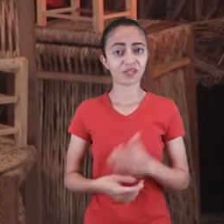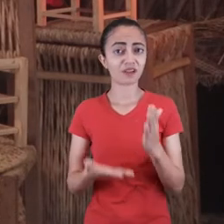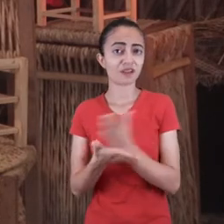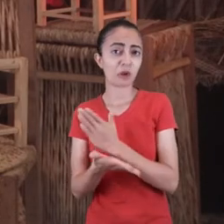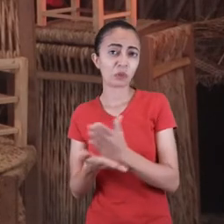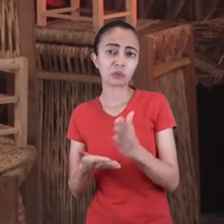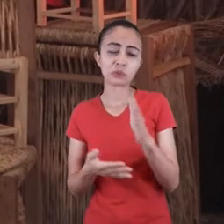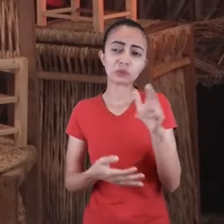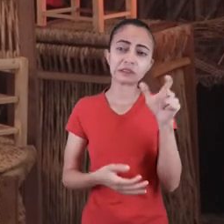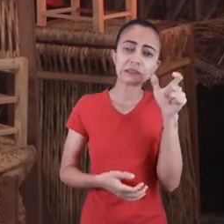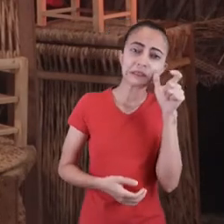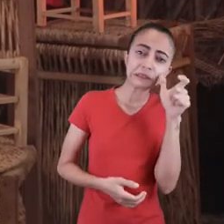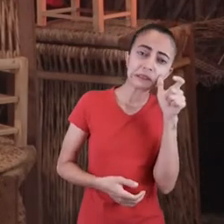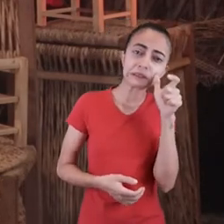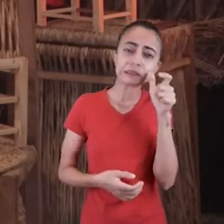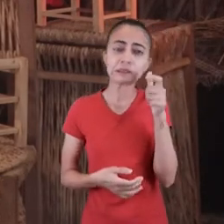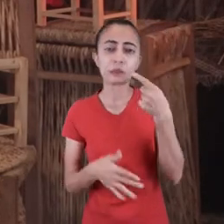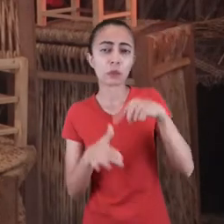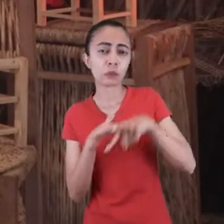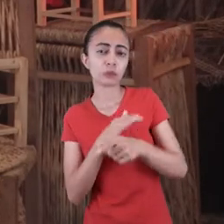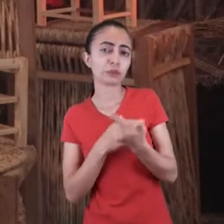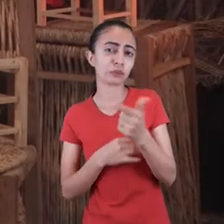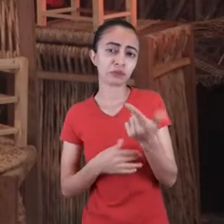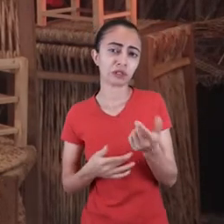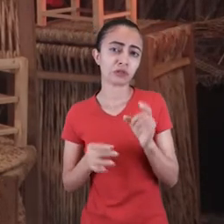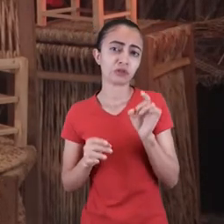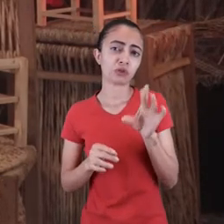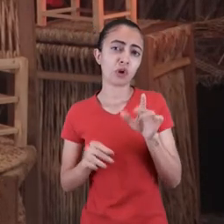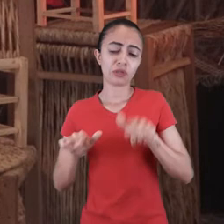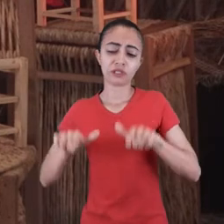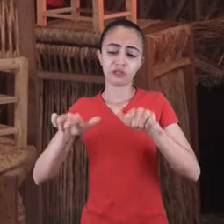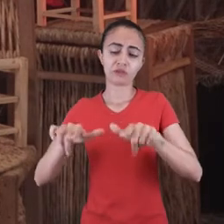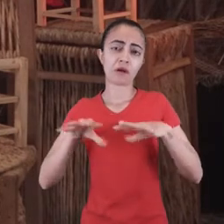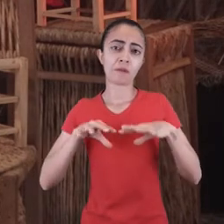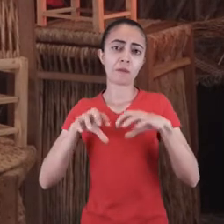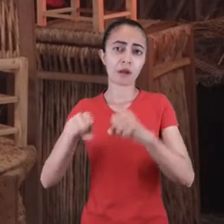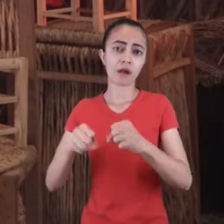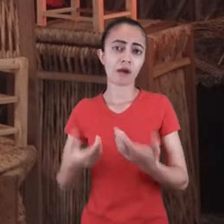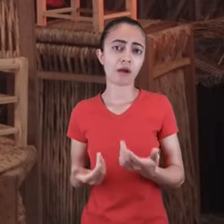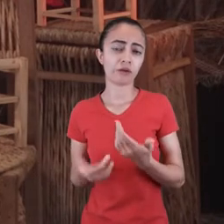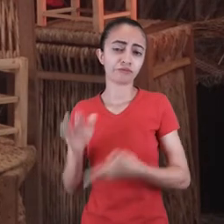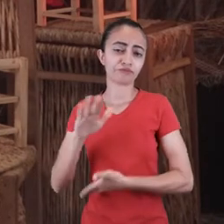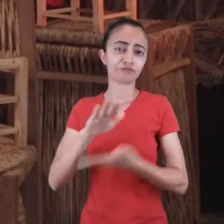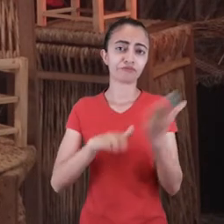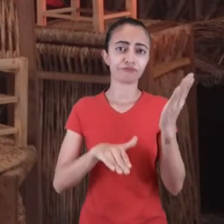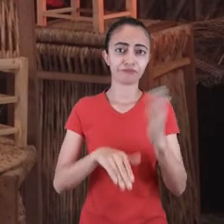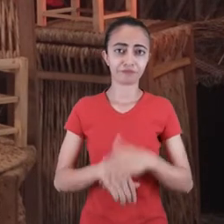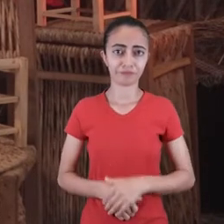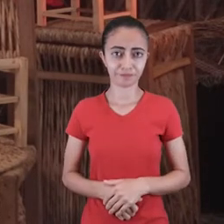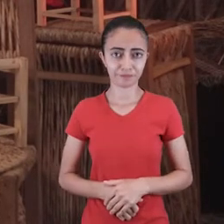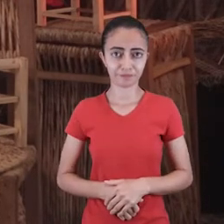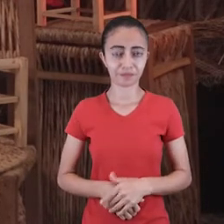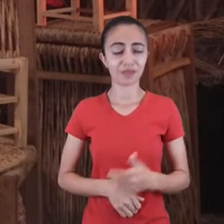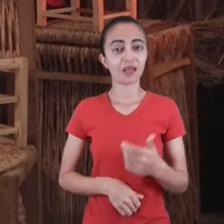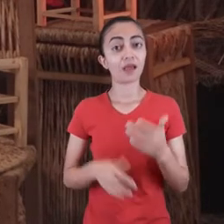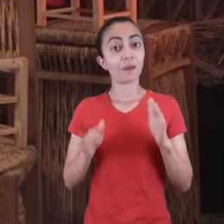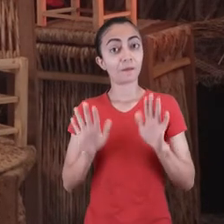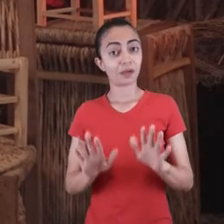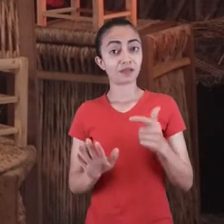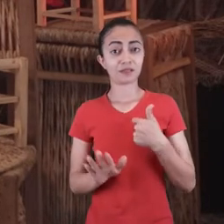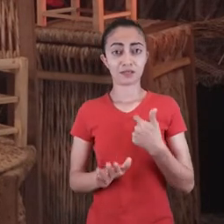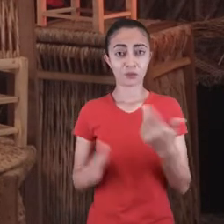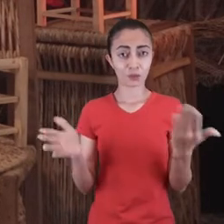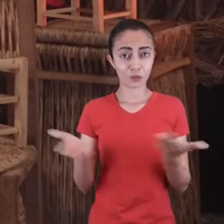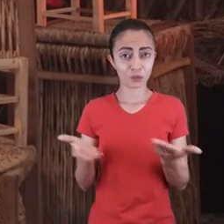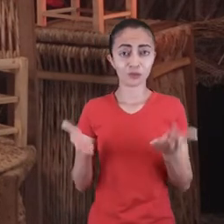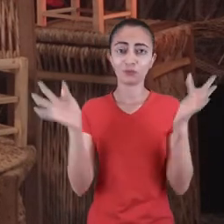que não interessaram muito. Só quiseram aprender e pegar o certificado e ir embora. Mas hoje eu sou muito feliz